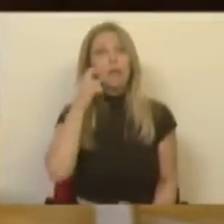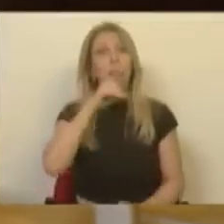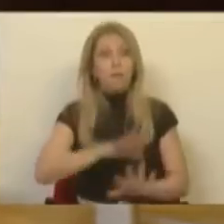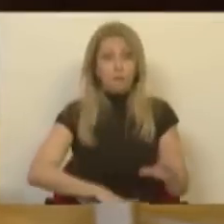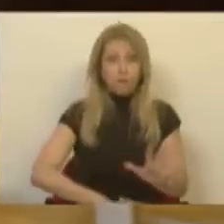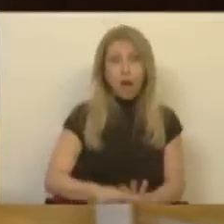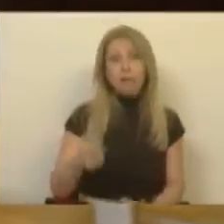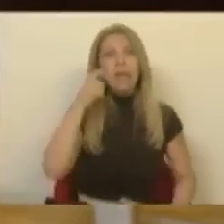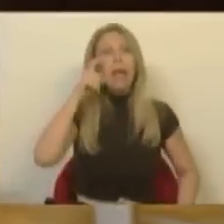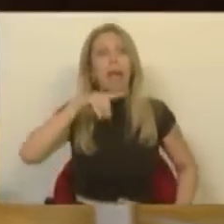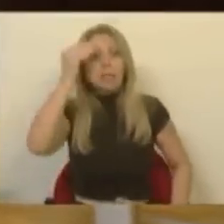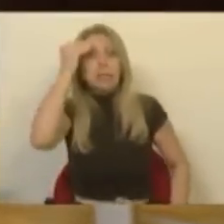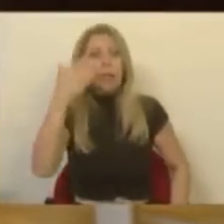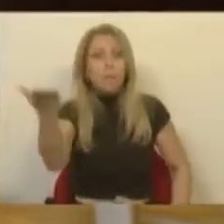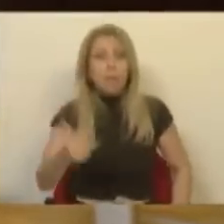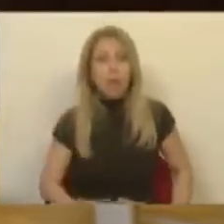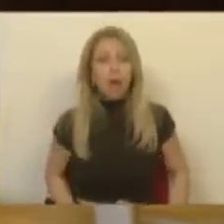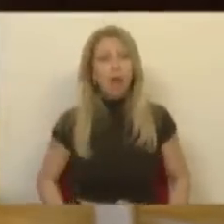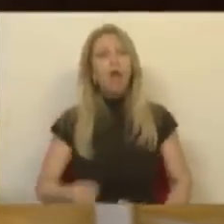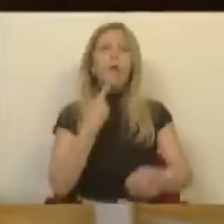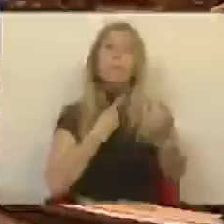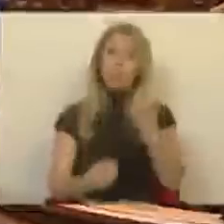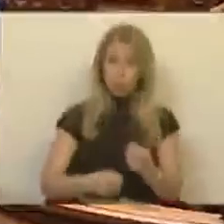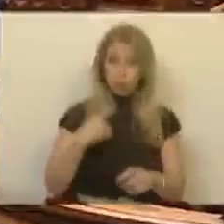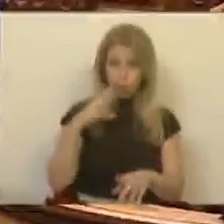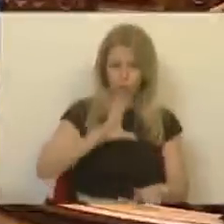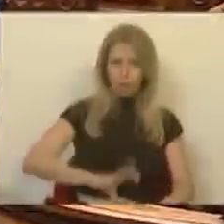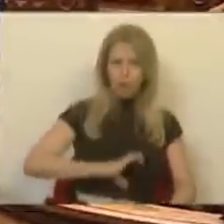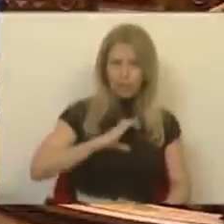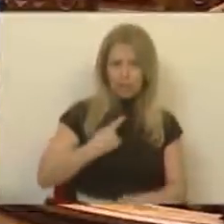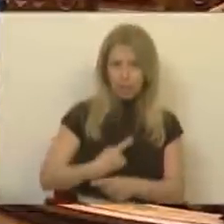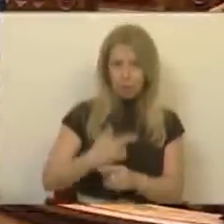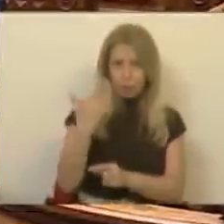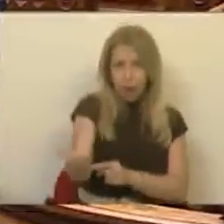pergunto se mantém a confiança na ministra da Agricultura obrigado